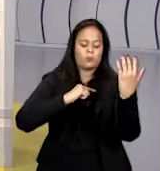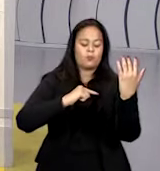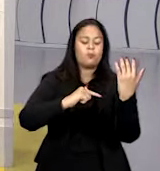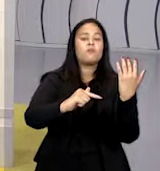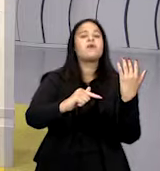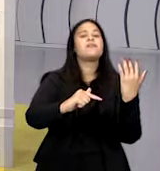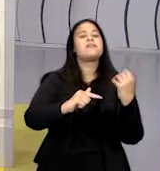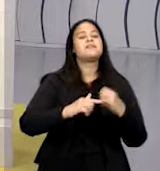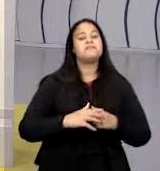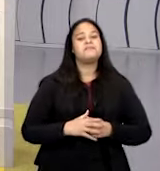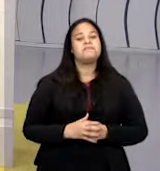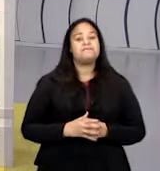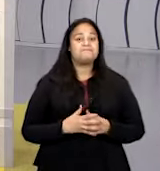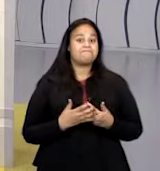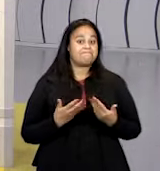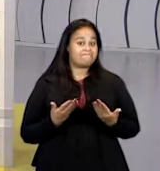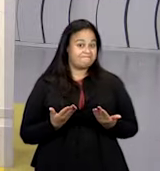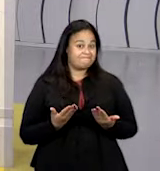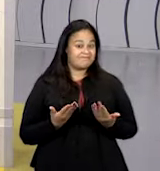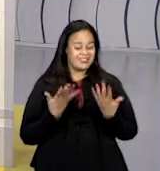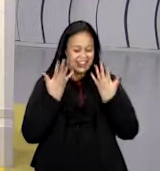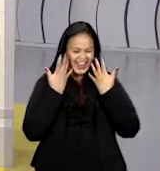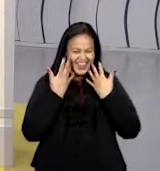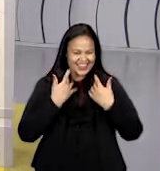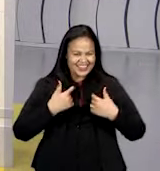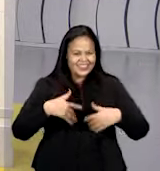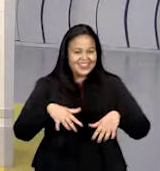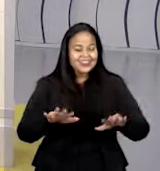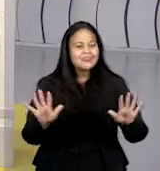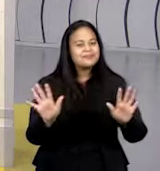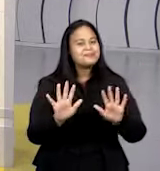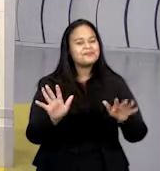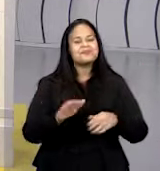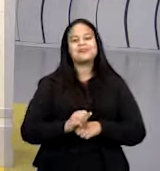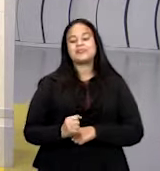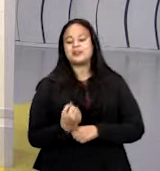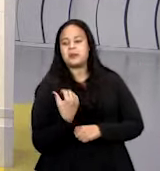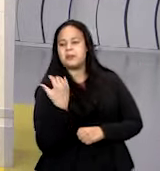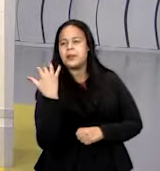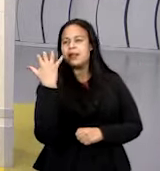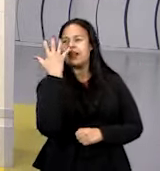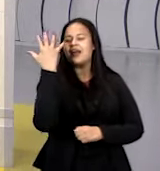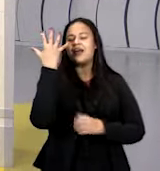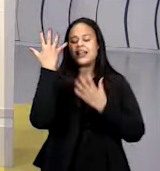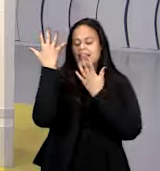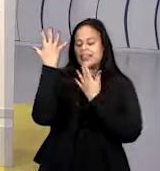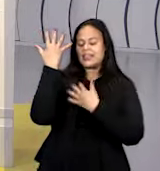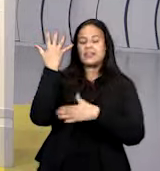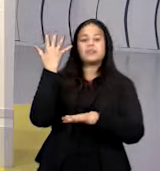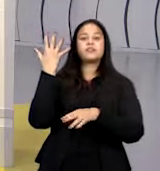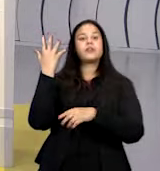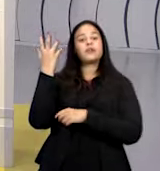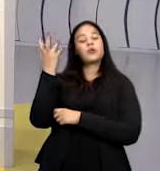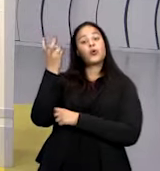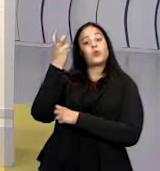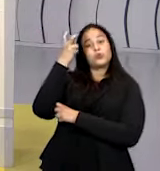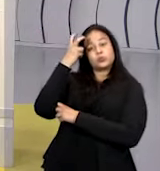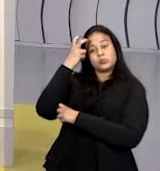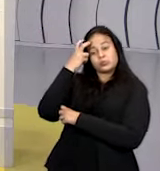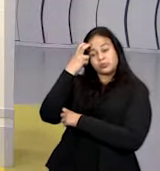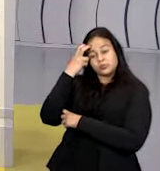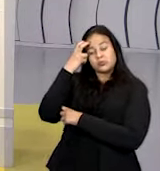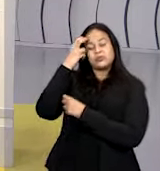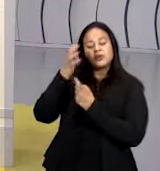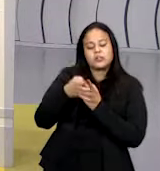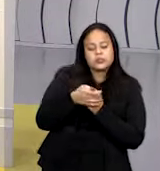então não é natural. Plantação não é natural, não é à toa que a gente chama de cultura de soja, cultura